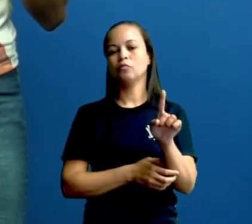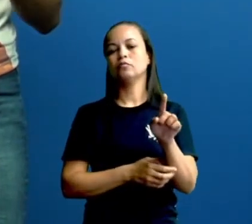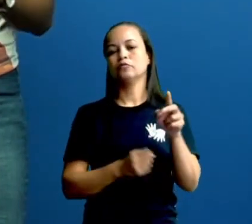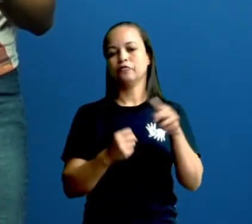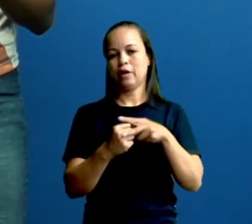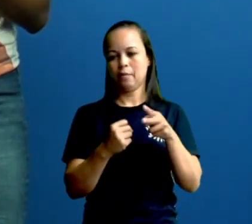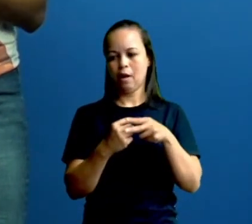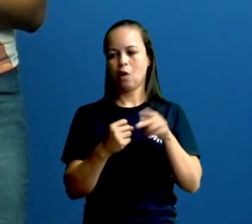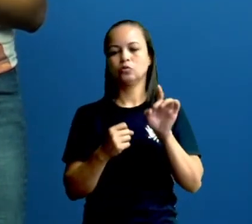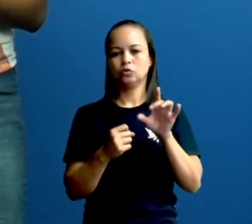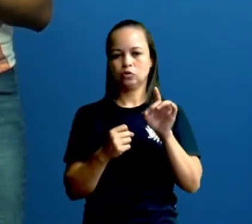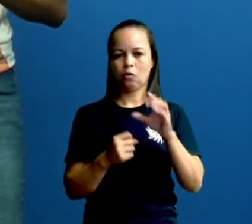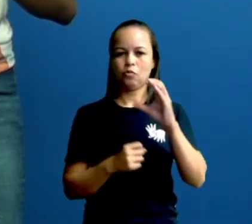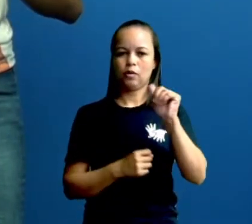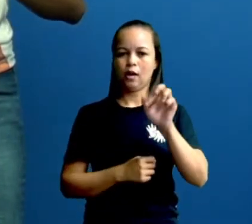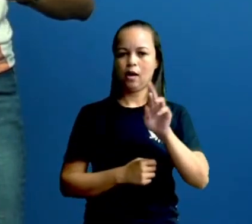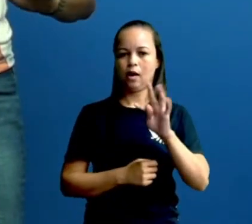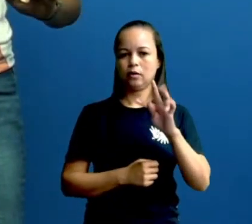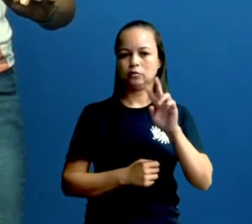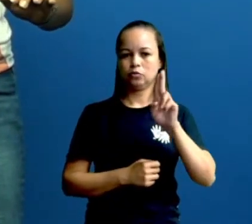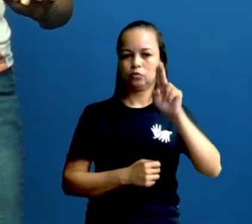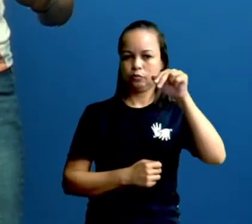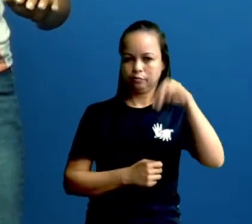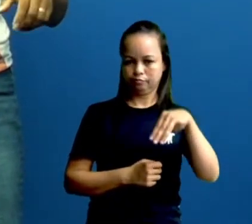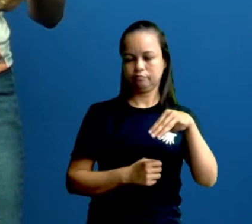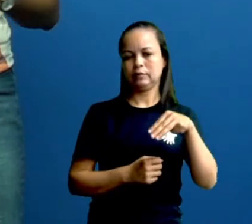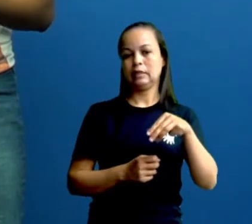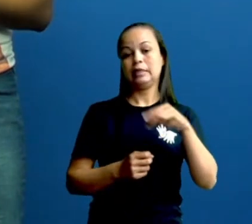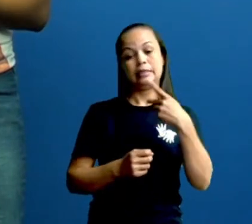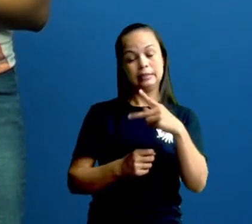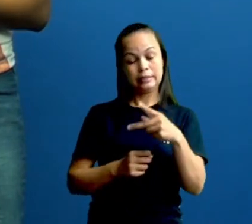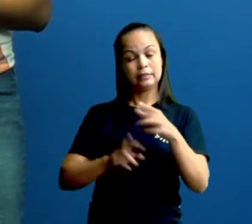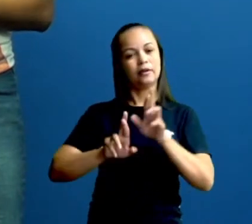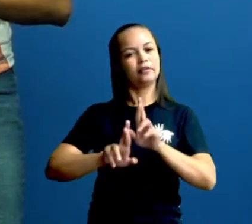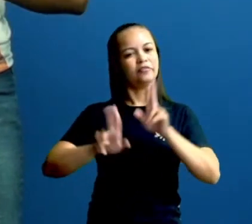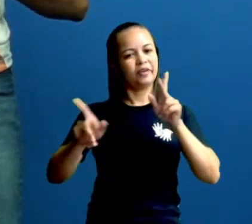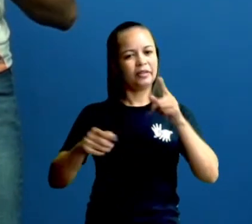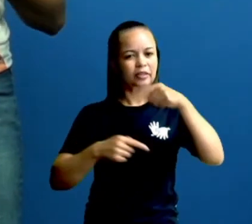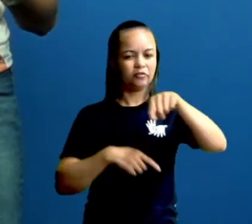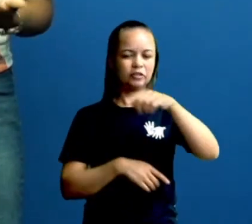apenas não verbal. Então, isso aí já vai ser uma diferença que você vai